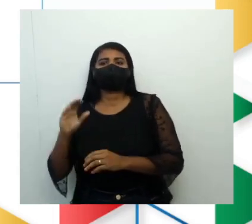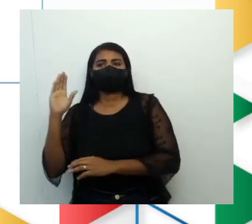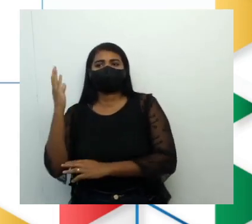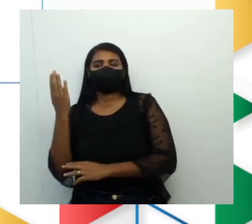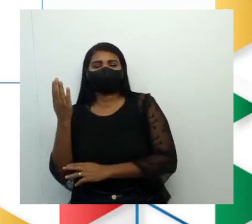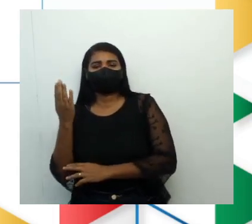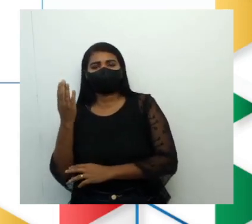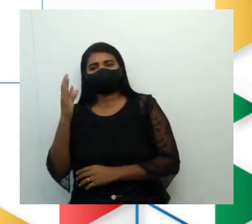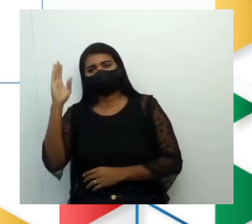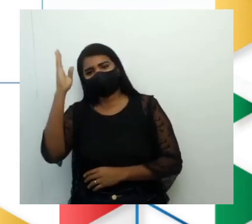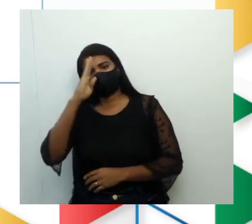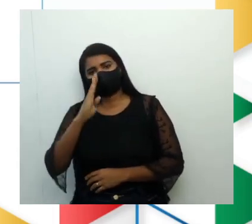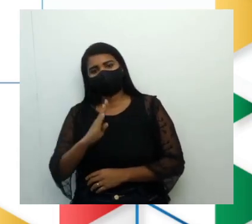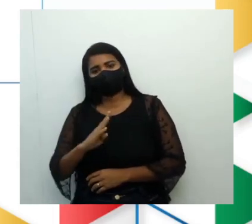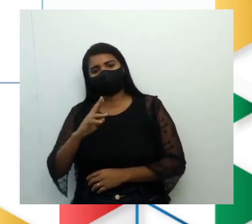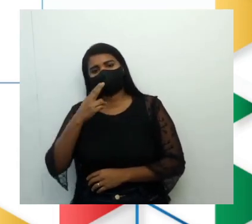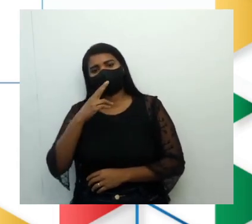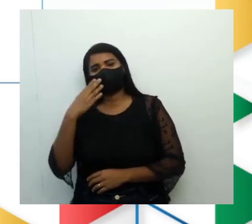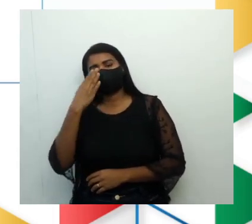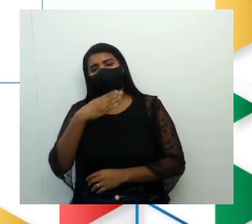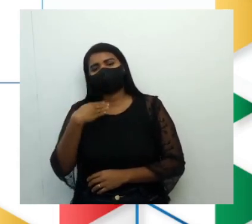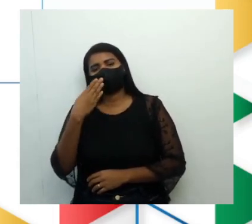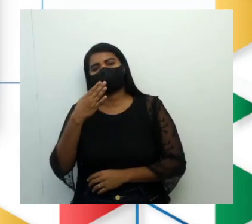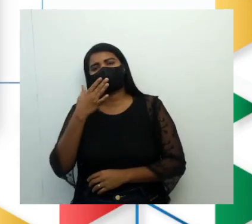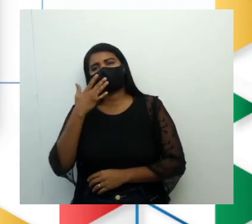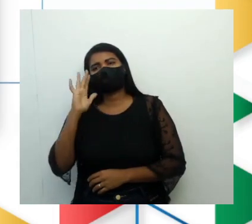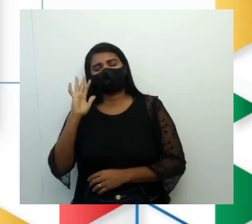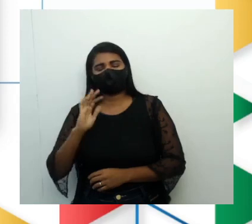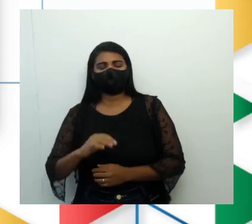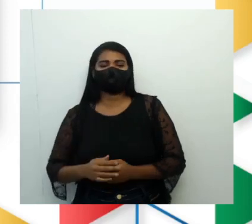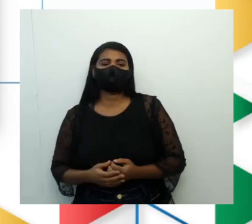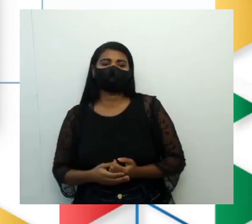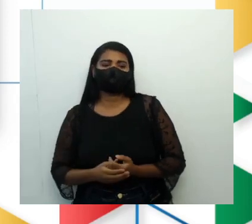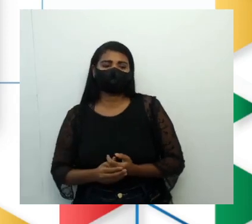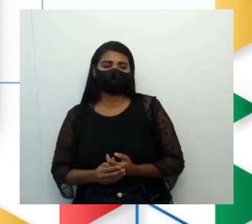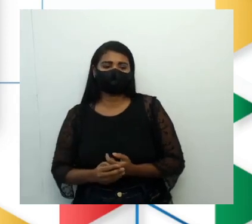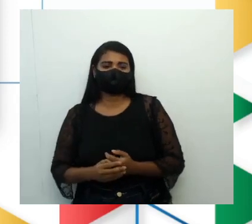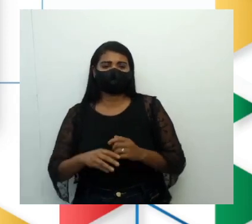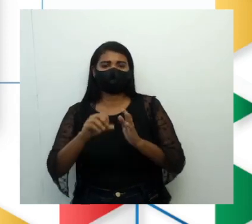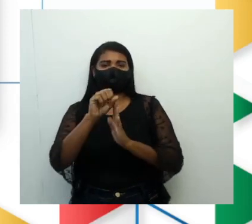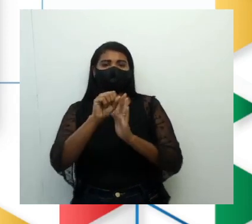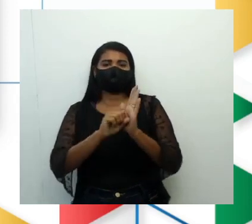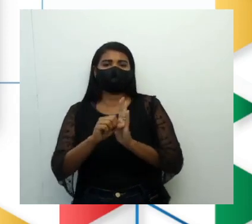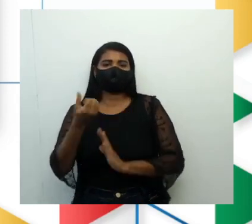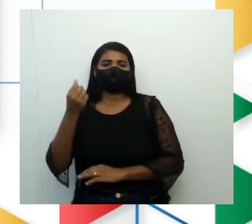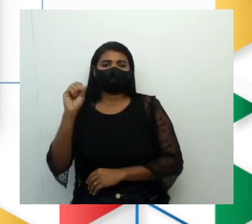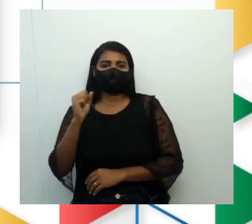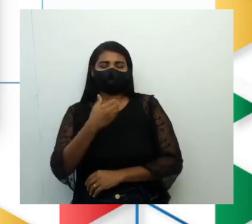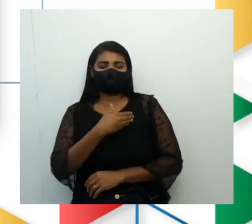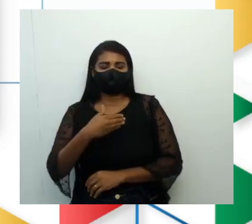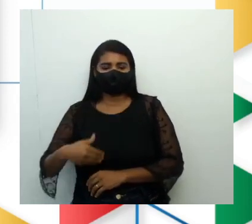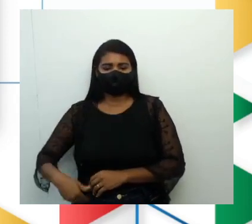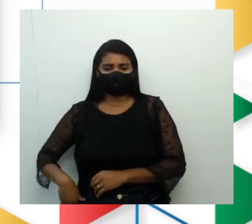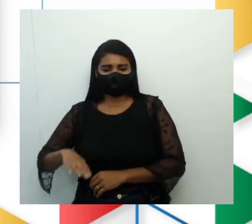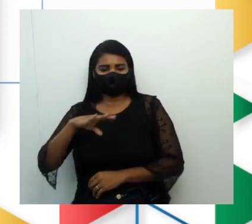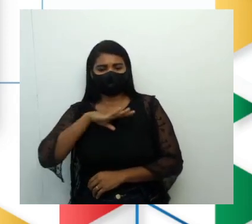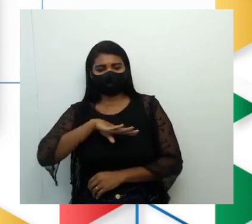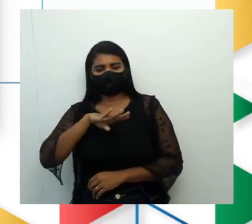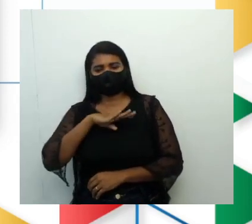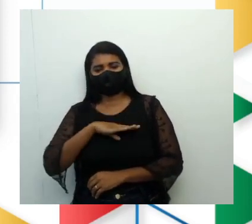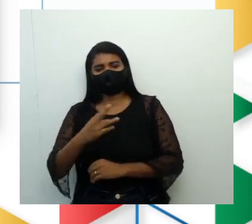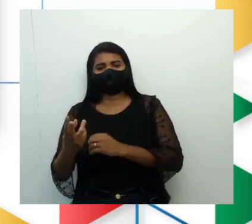entra a cana-de-açúcar e agora o ouro. Século XVIII, o governo português ele